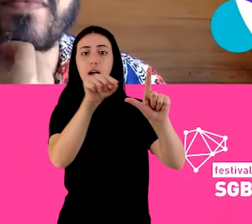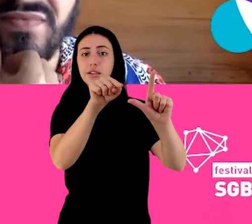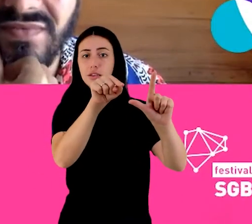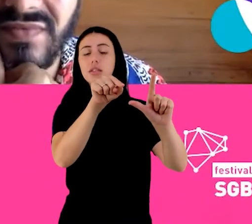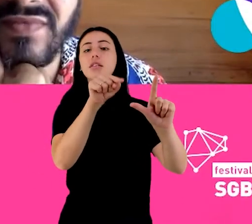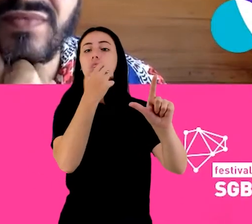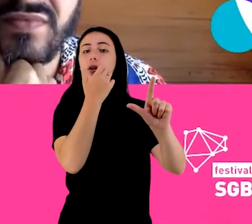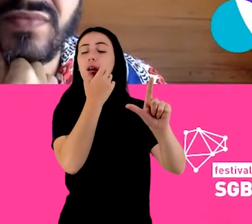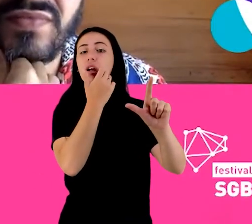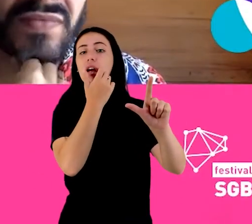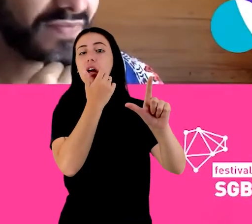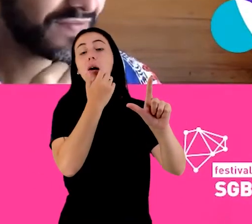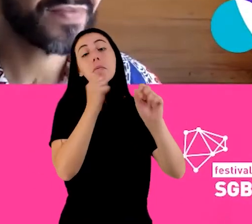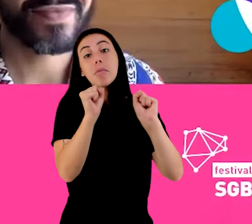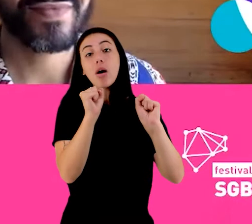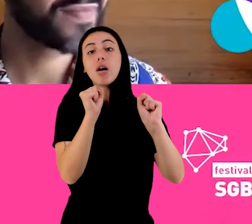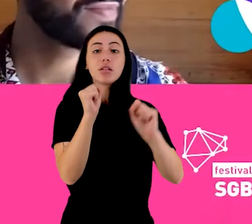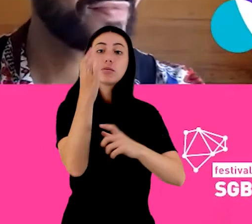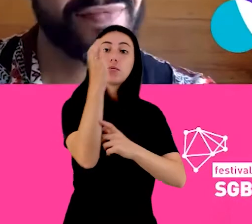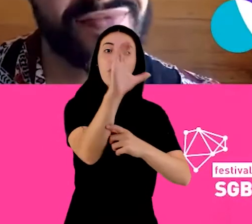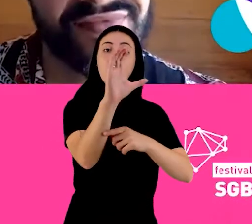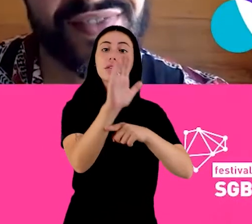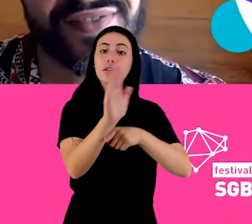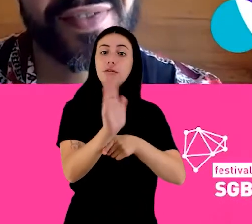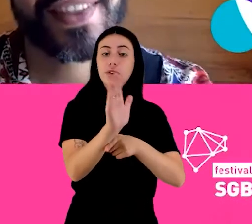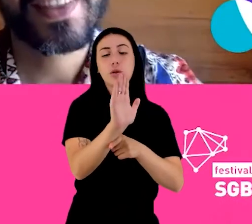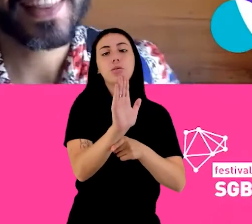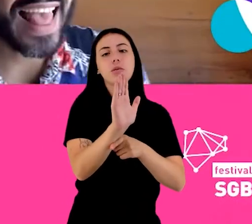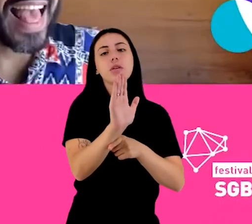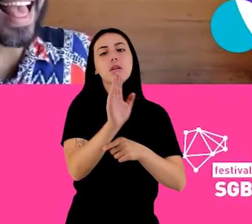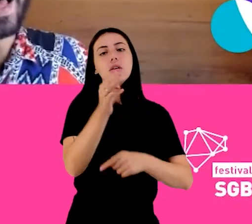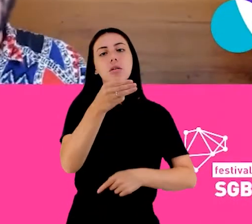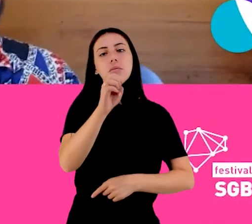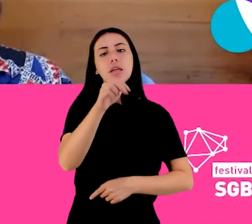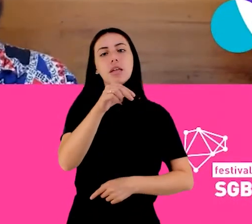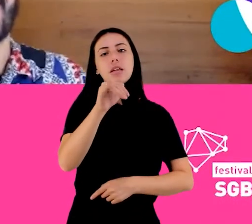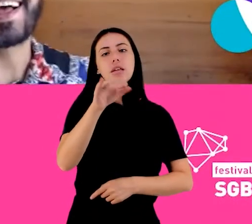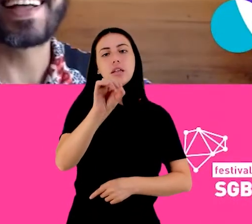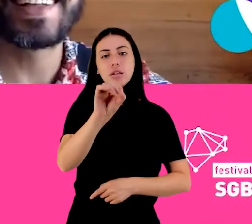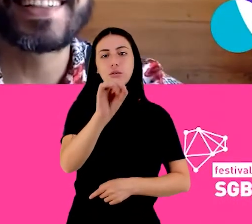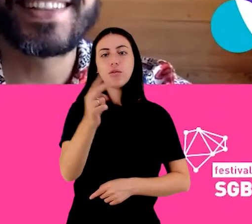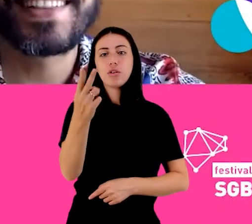e ele não mudou, né? A gente, inclusive, está vivendo períodos complexos.